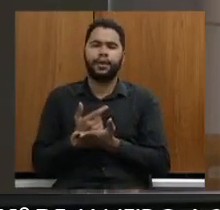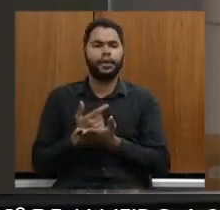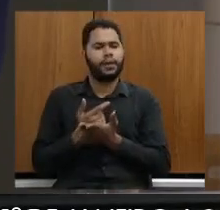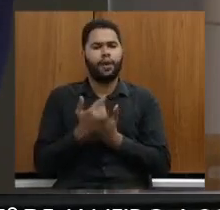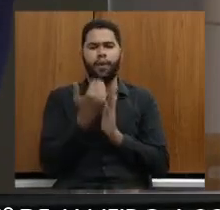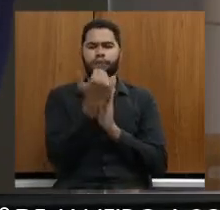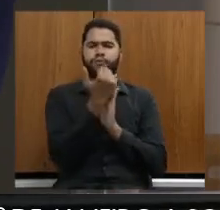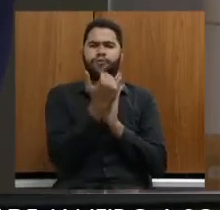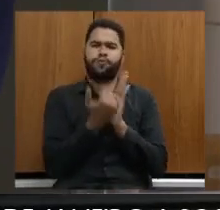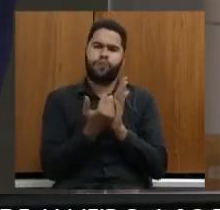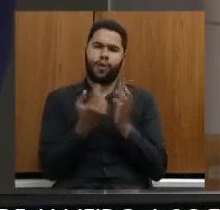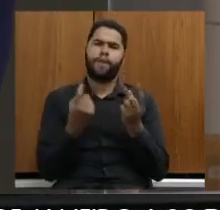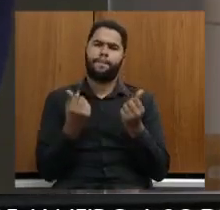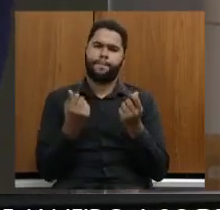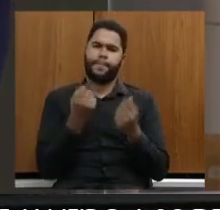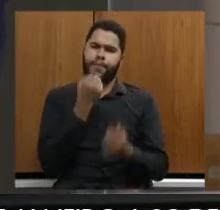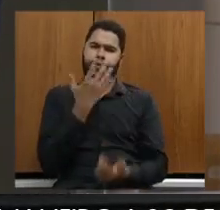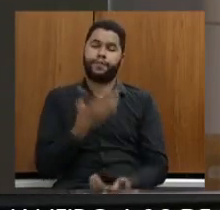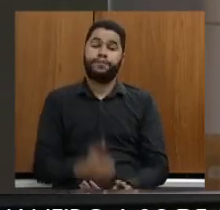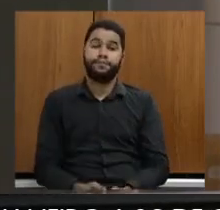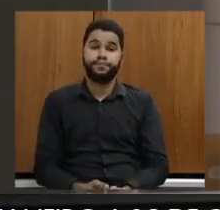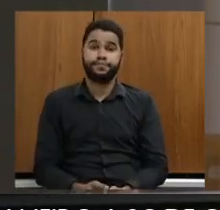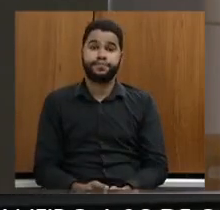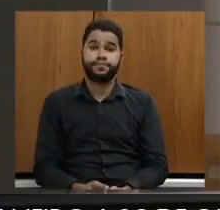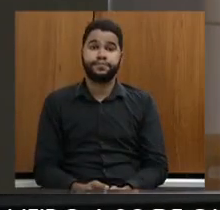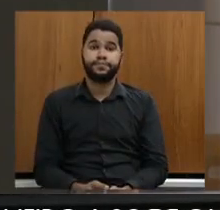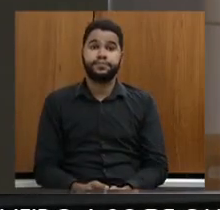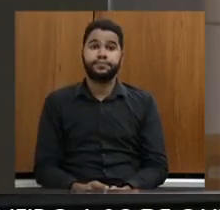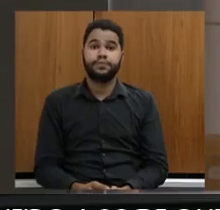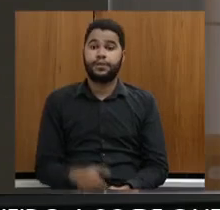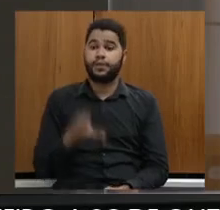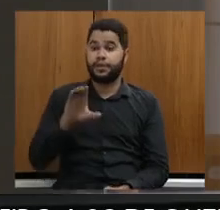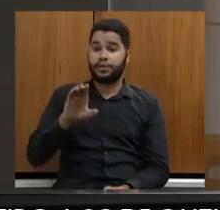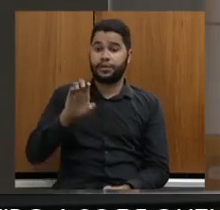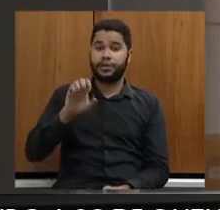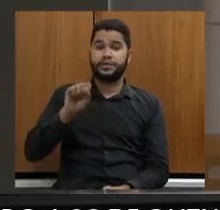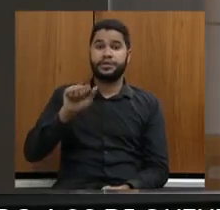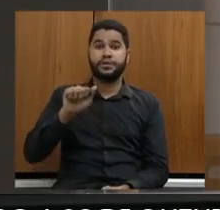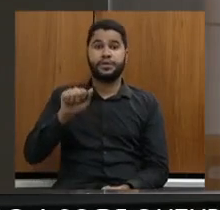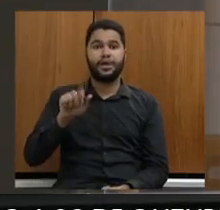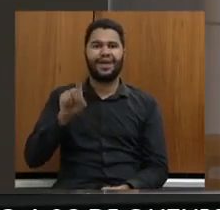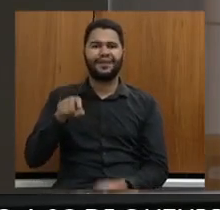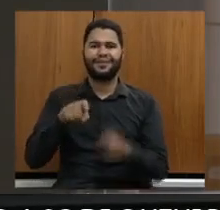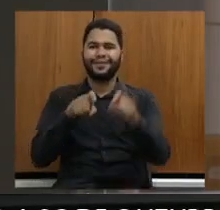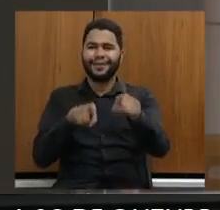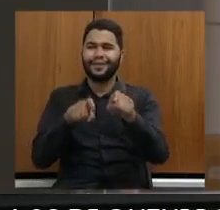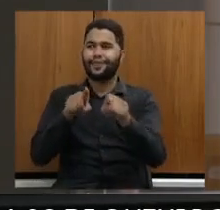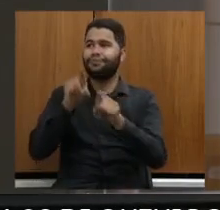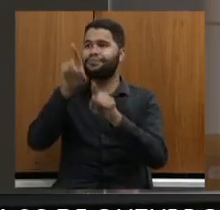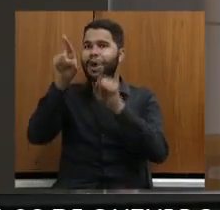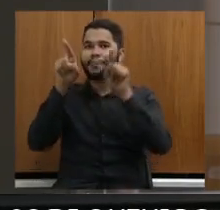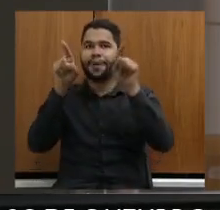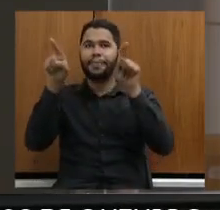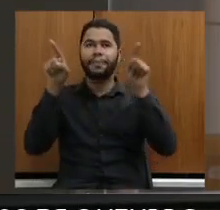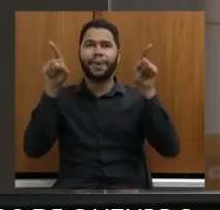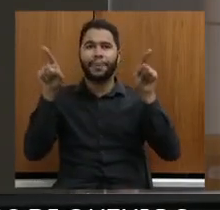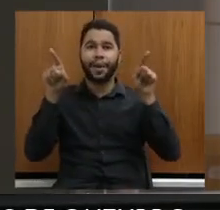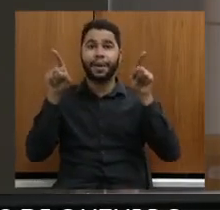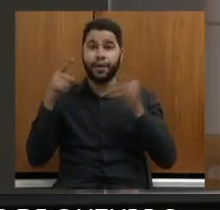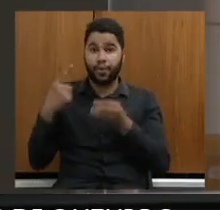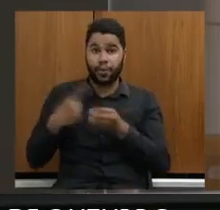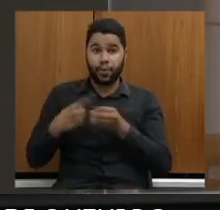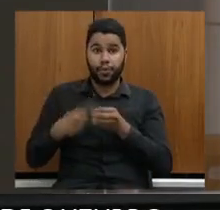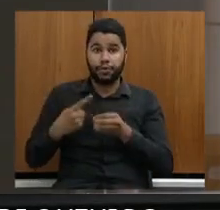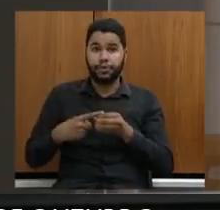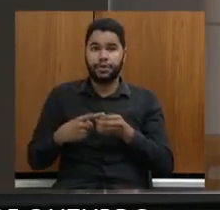com preços muito competitivos aonde não tem um Ceasa como são as cidades do interior se o município